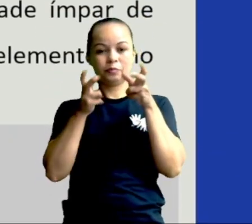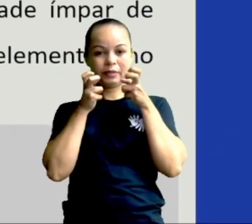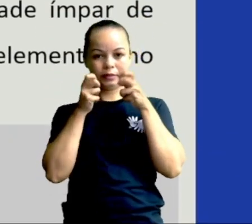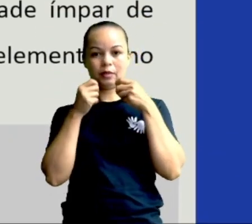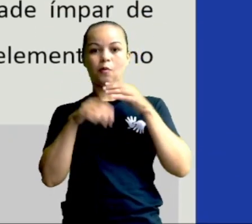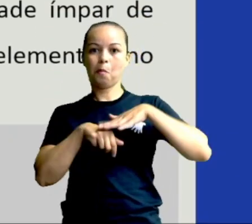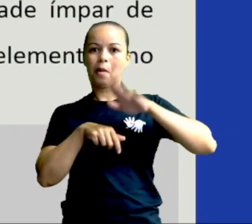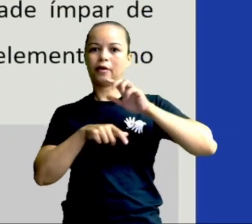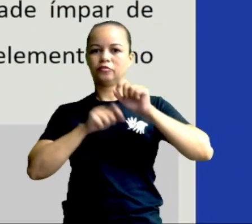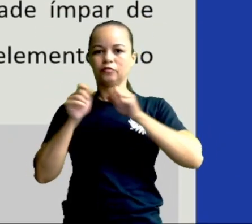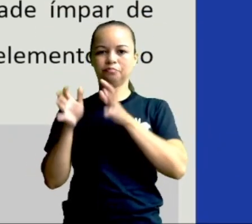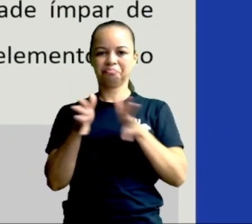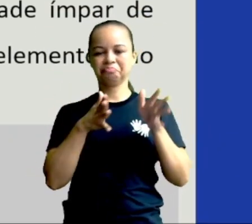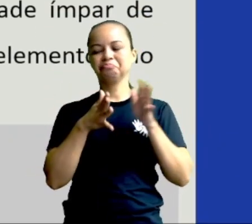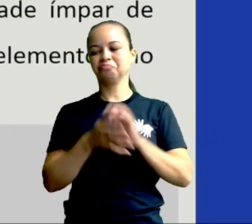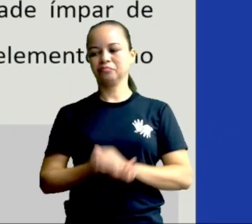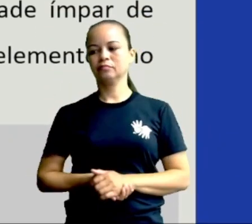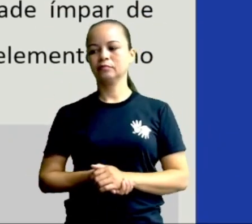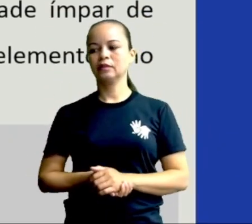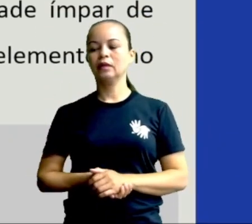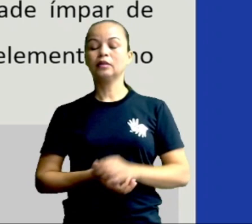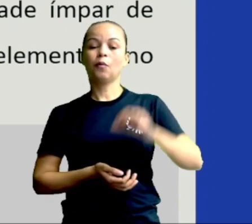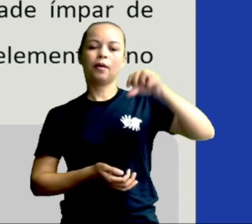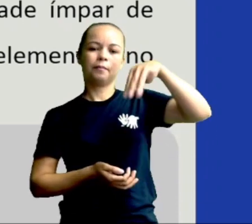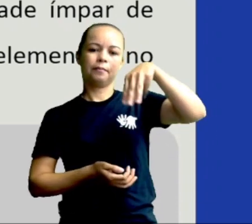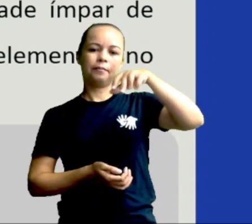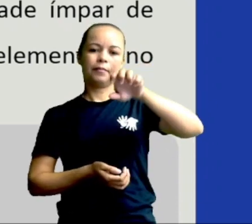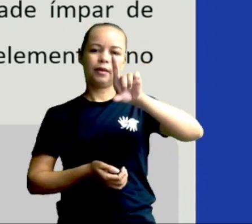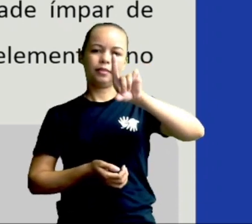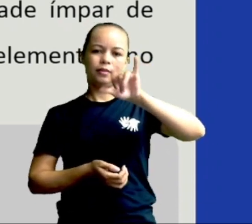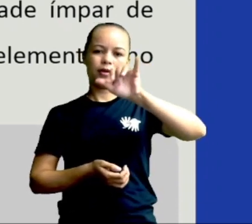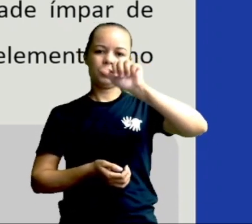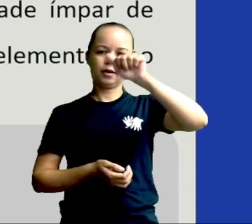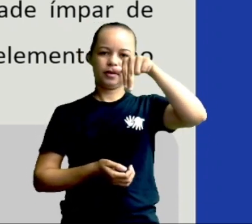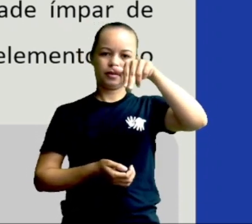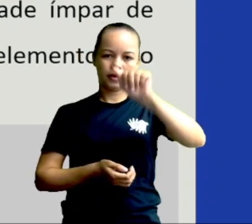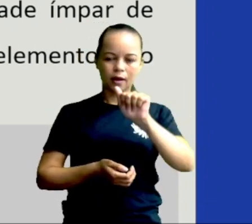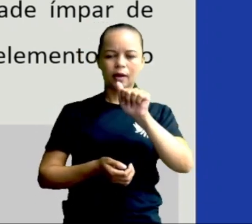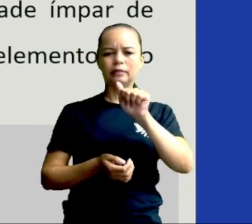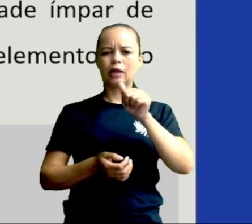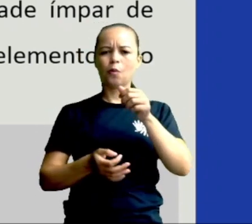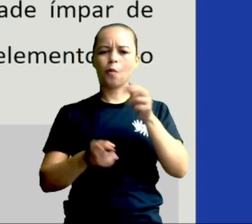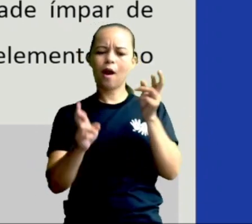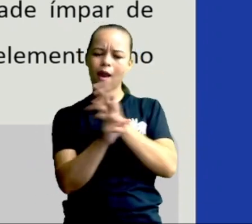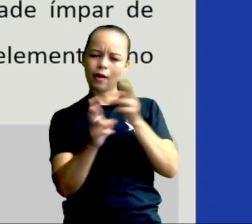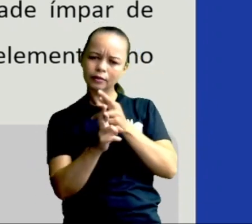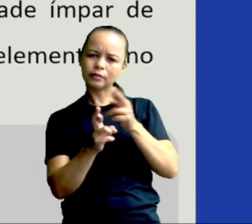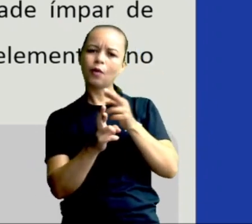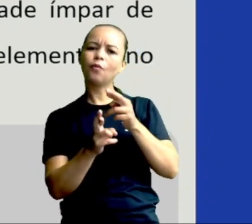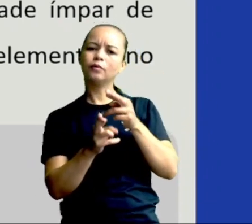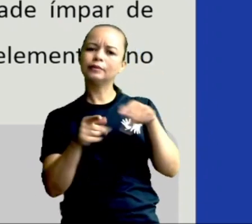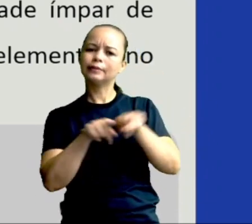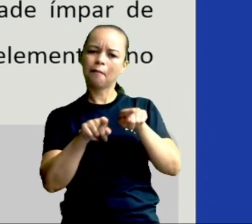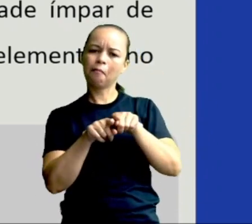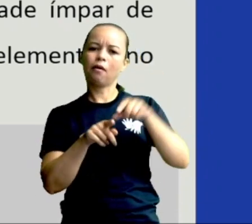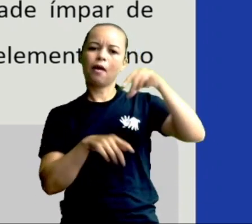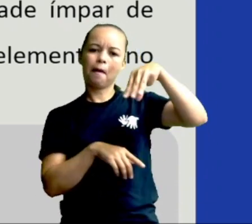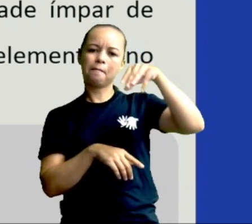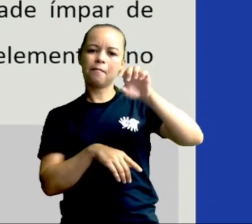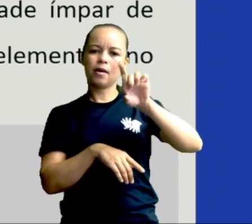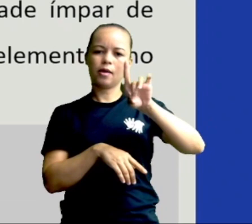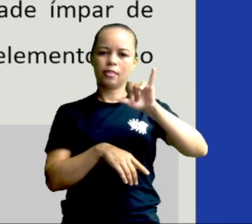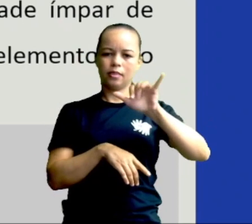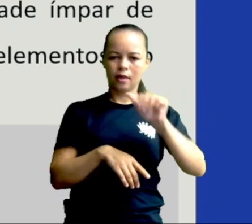perceber. Então, a mediana, o que é a mediana? Ela vai ter relação com a média também, tá? Só que aí a gente vai fazer de uma